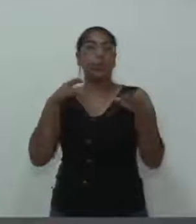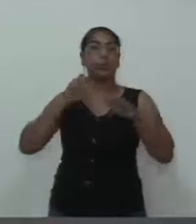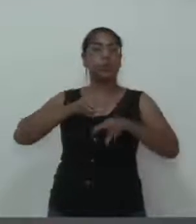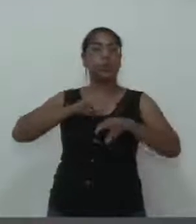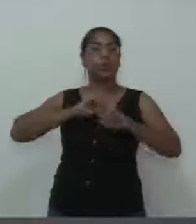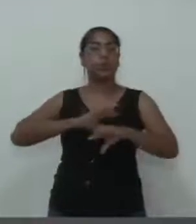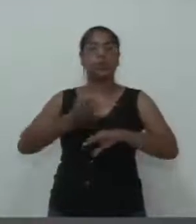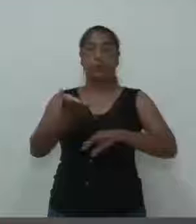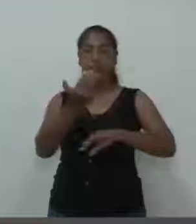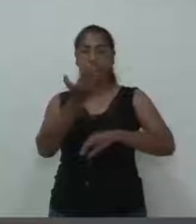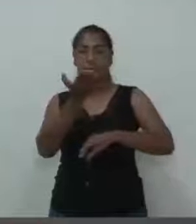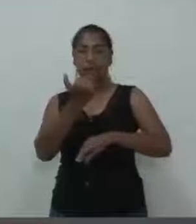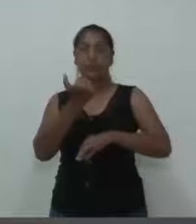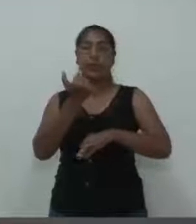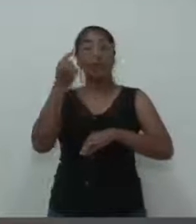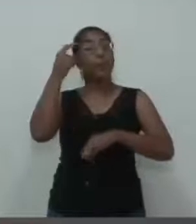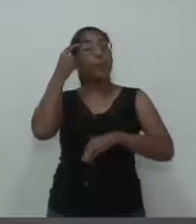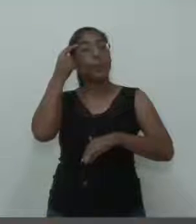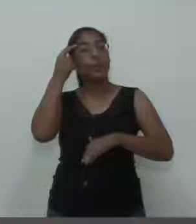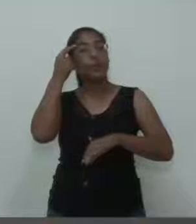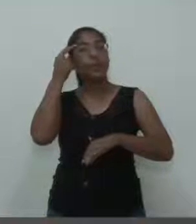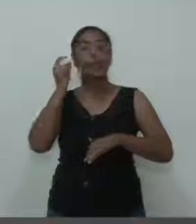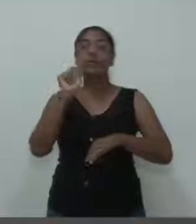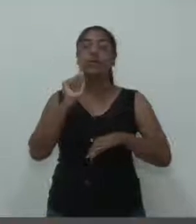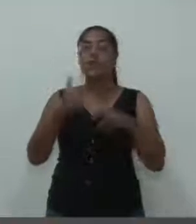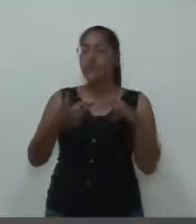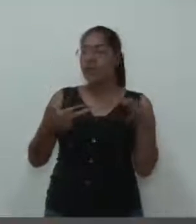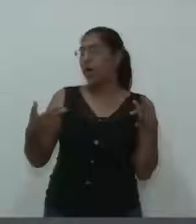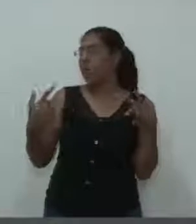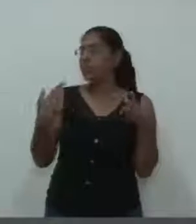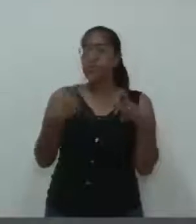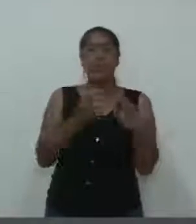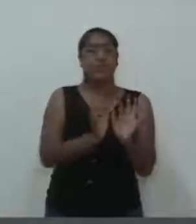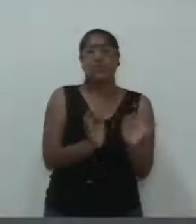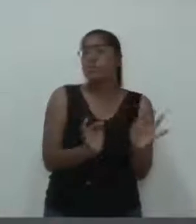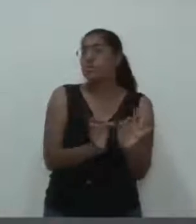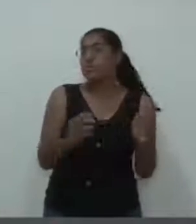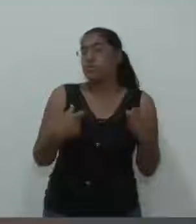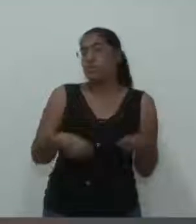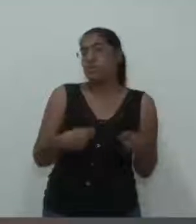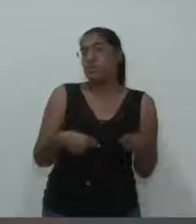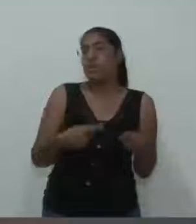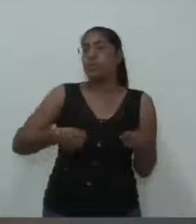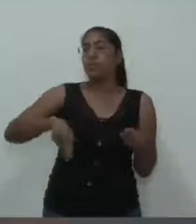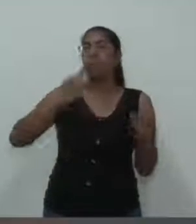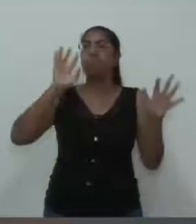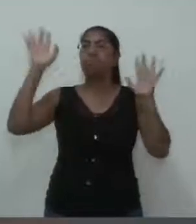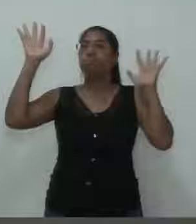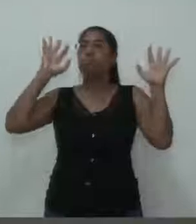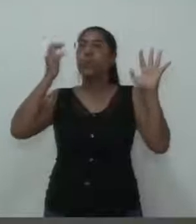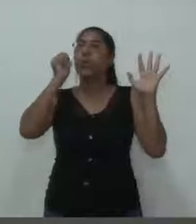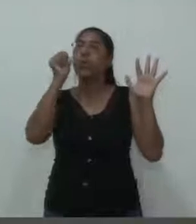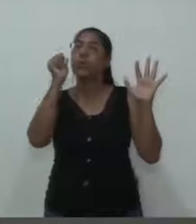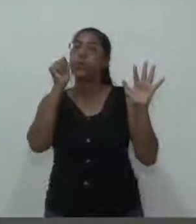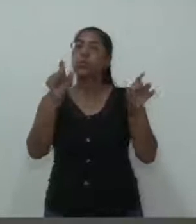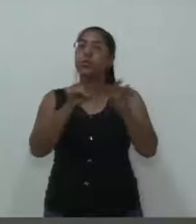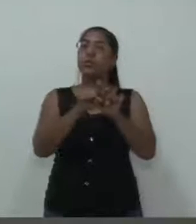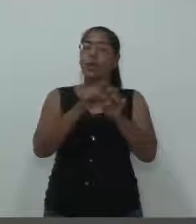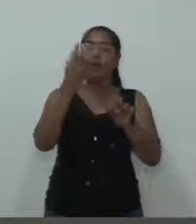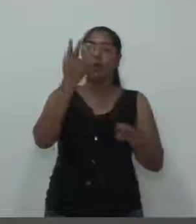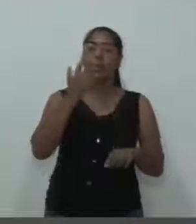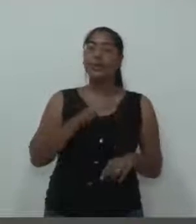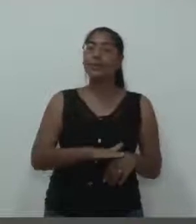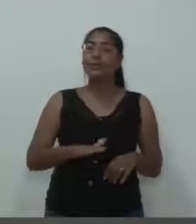educação, alimentação, pensa-se em necessidades básicas para uma família. Quando refletimos sobre a mulher e o menor, lembramos que as pessoas